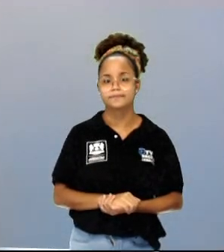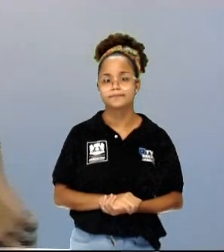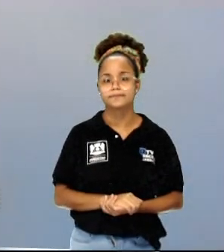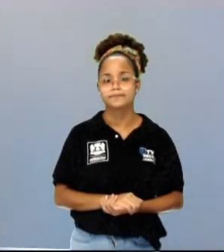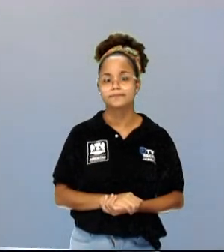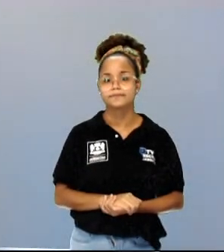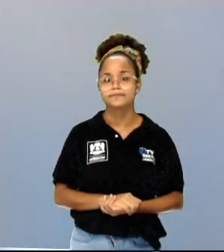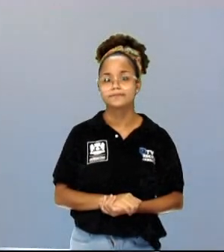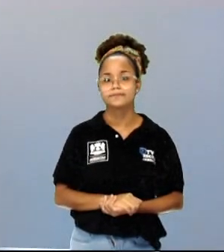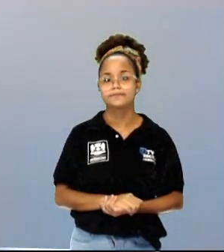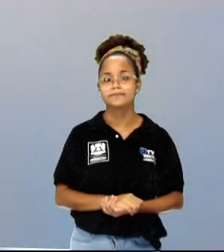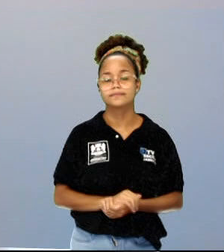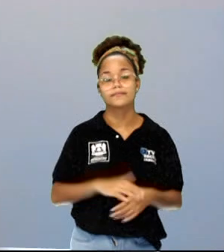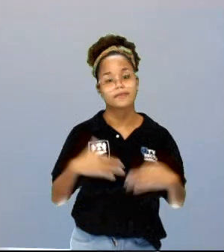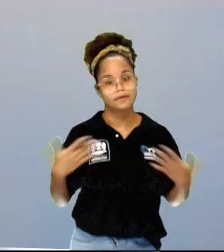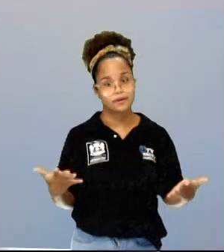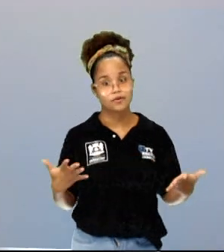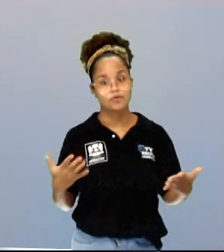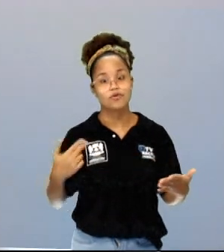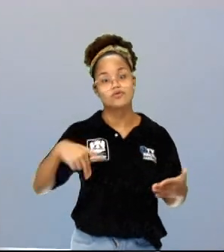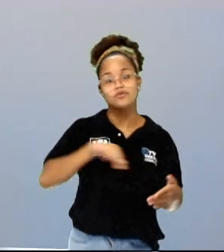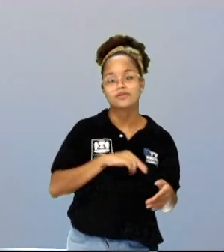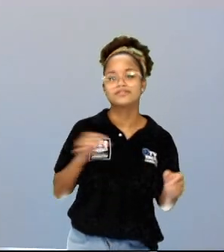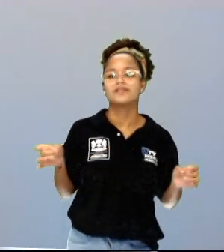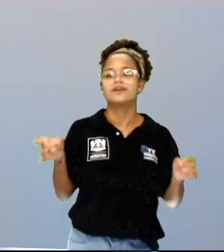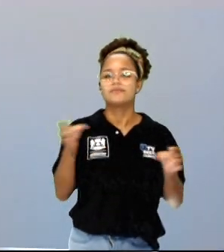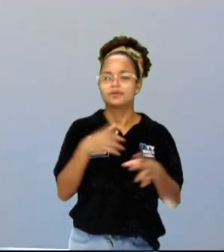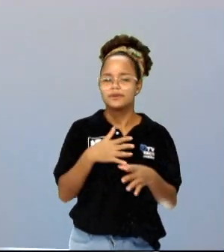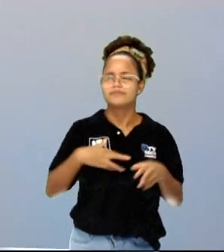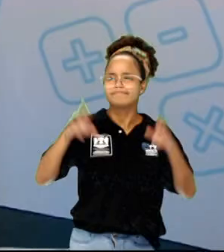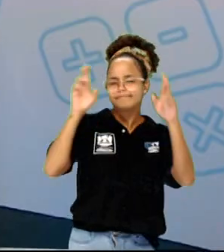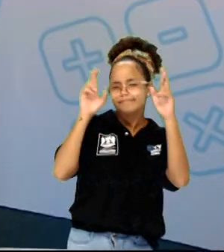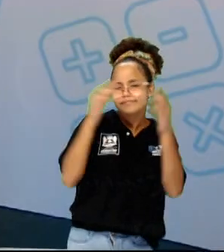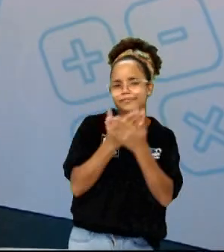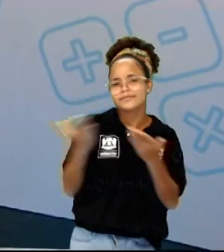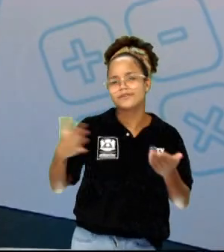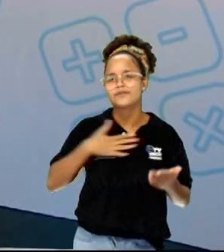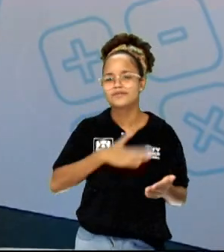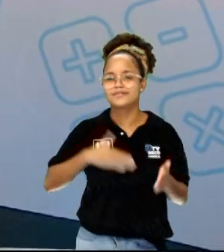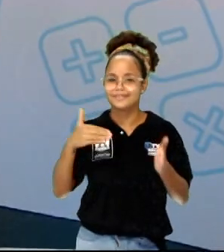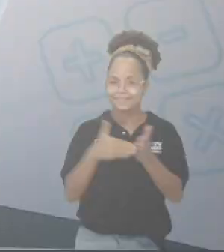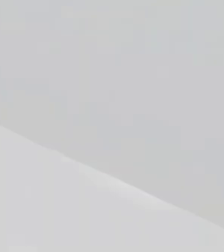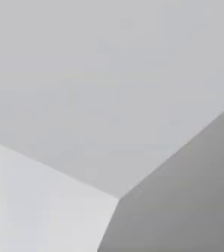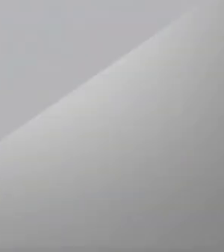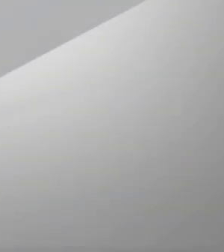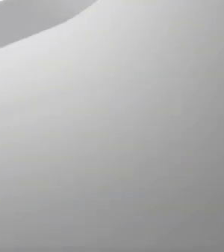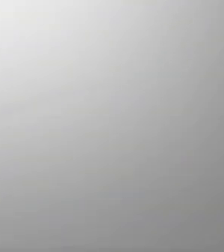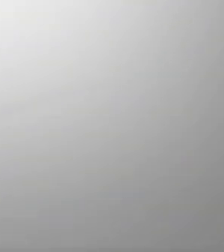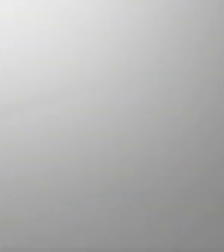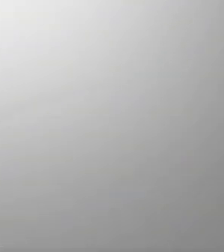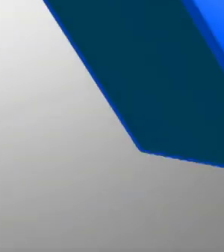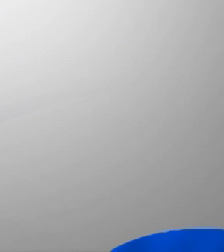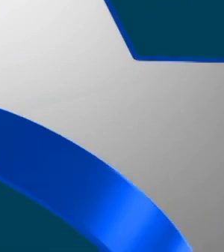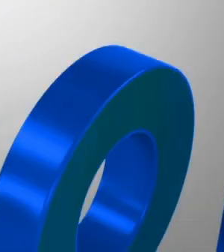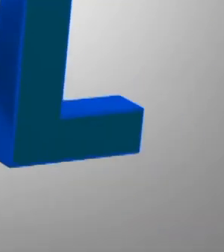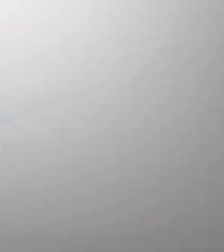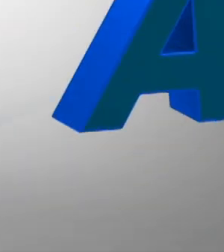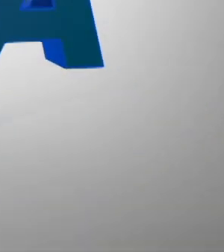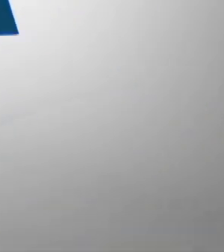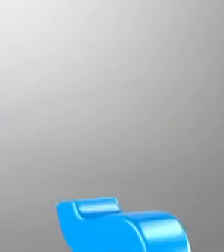Então, nós ficamos por aqui, espero que tenham gostado e até a próxima aula.